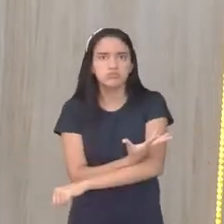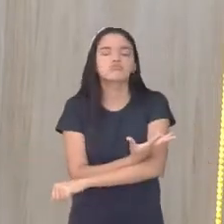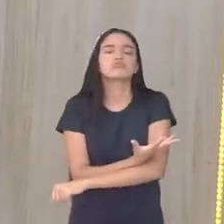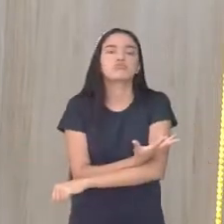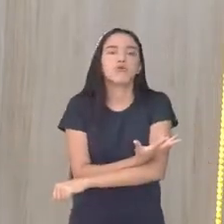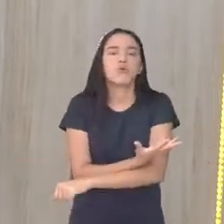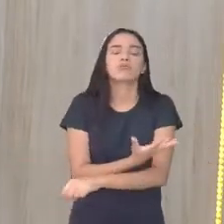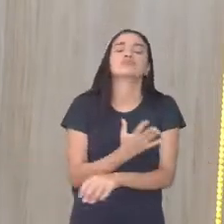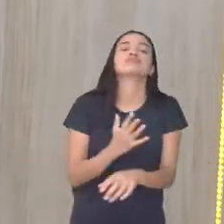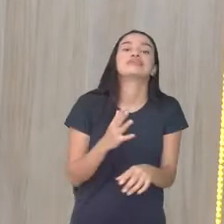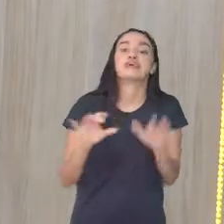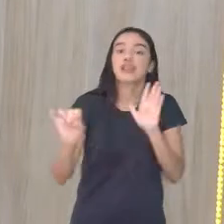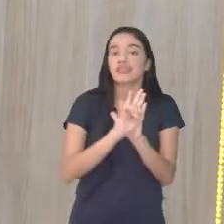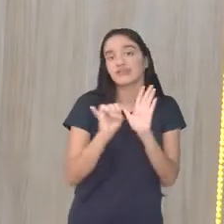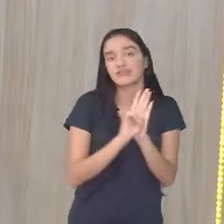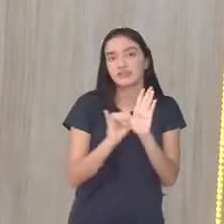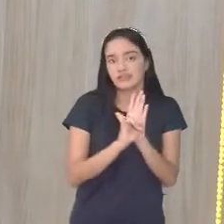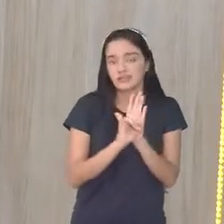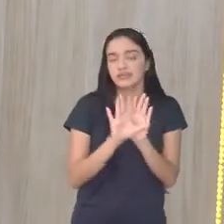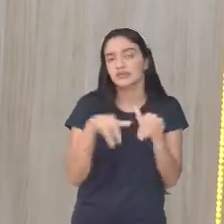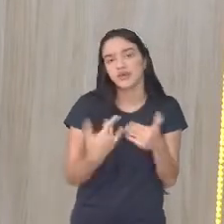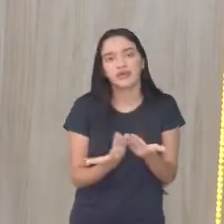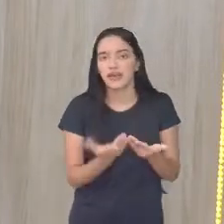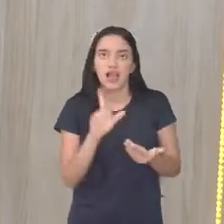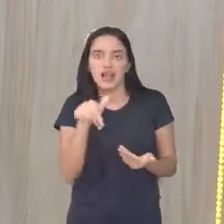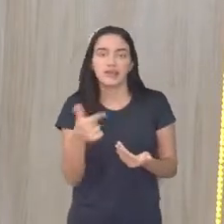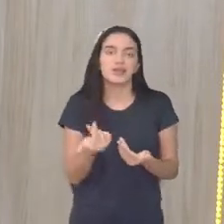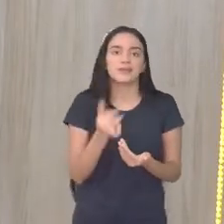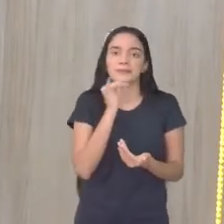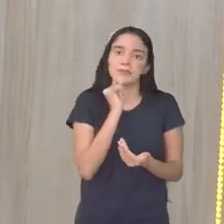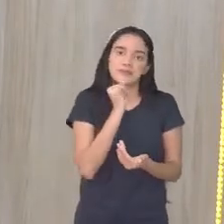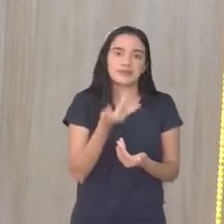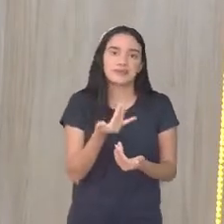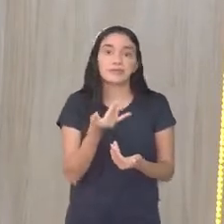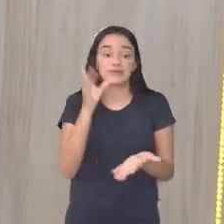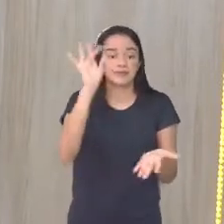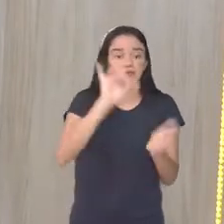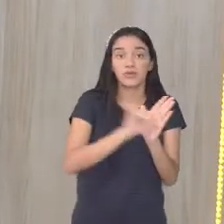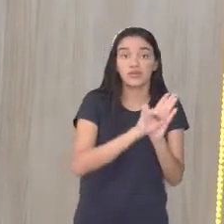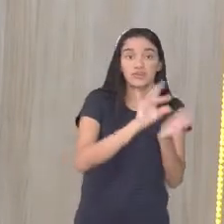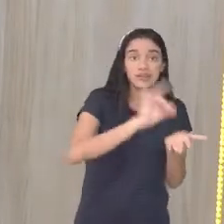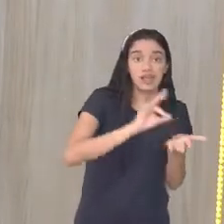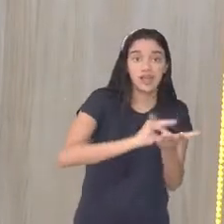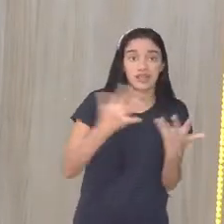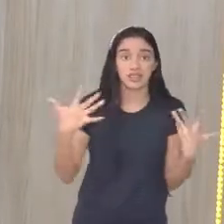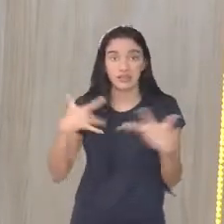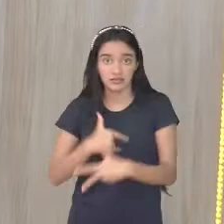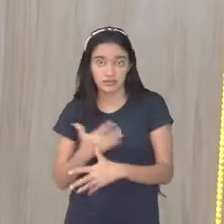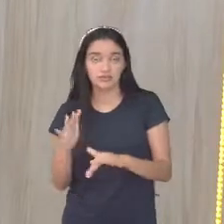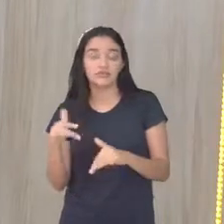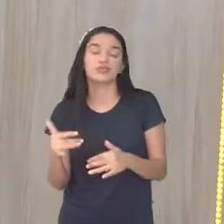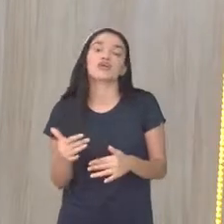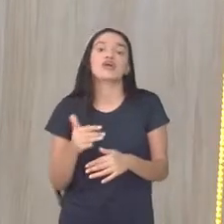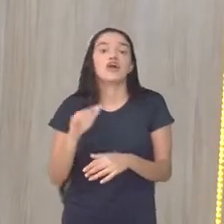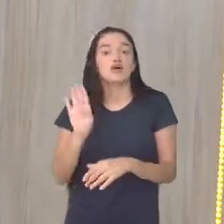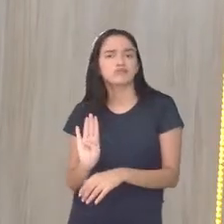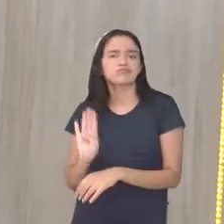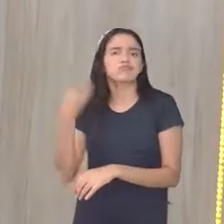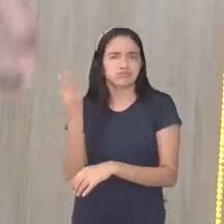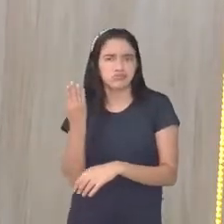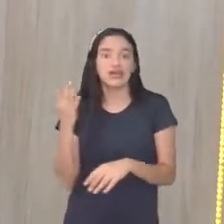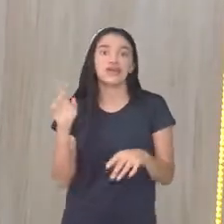pintores fizeram. Frida Kahlo, Andy Warhol é famoso por fazer autorretratos, e grandes